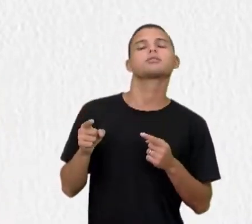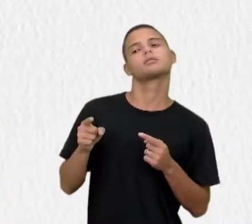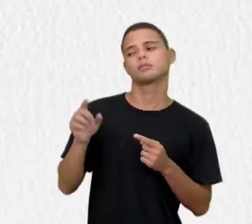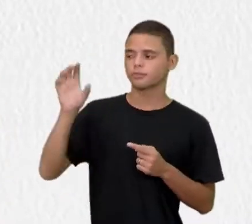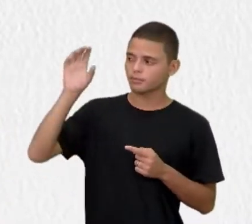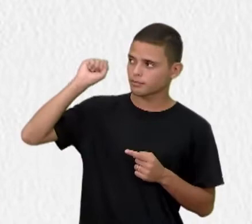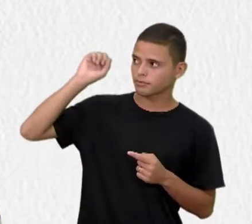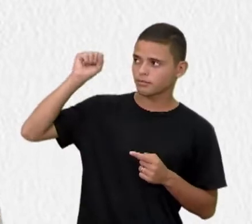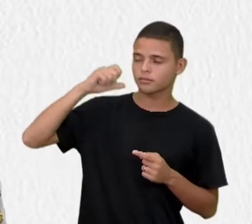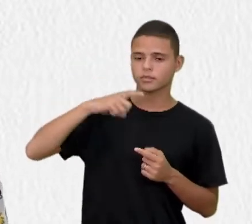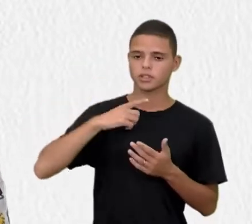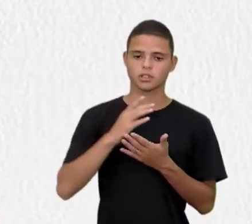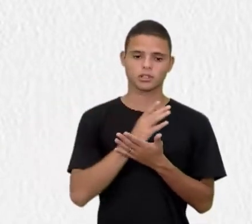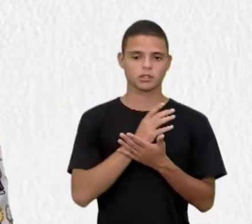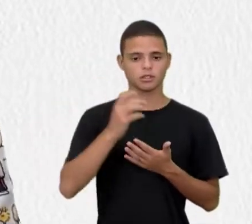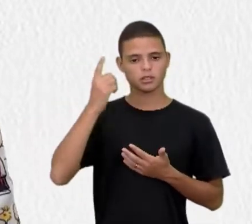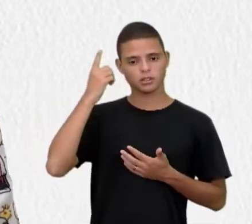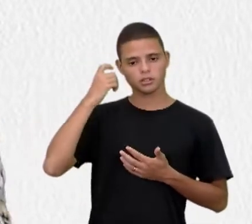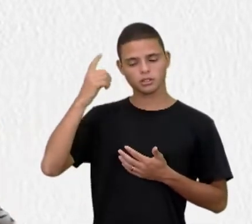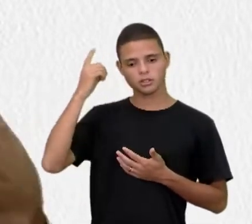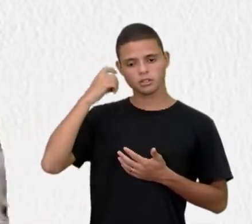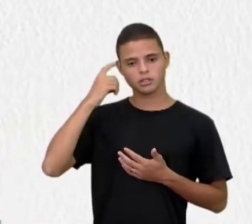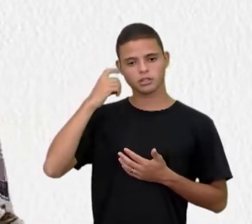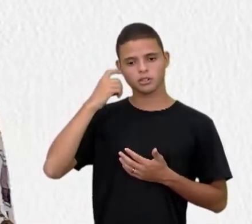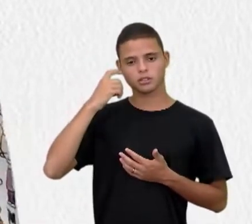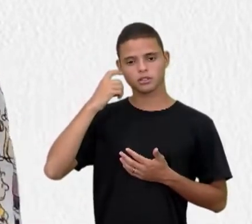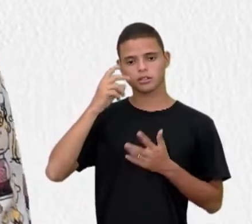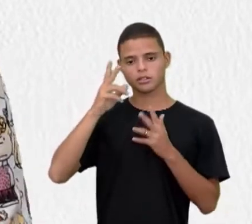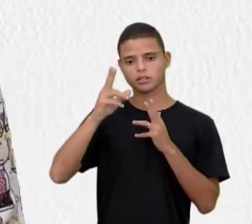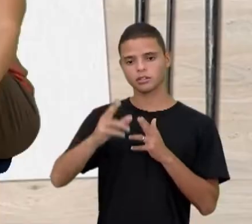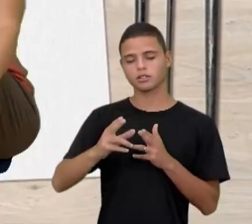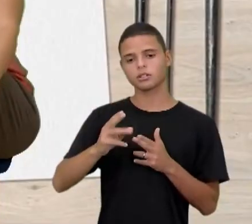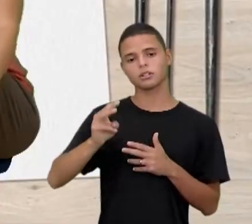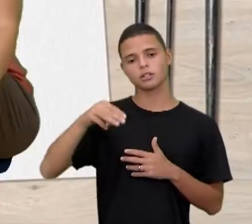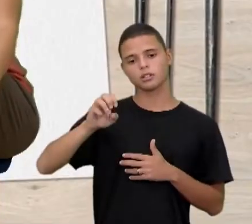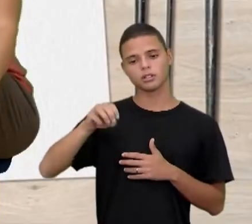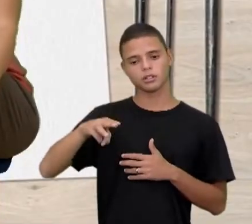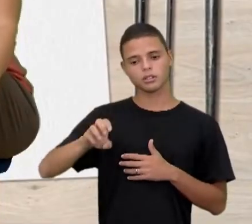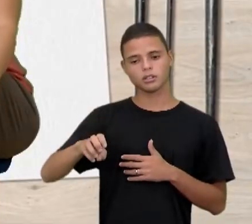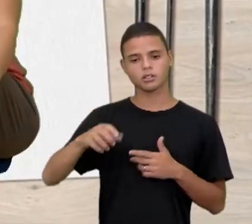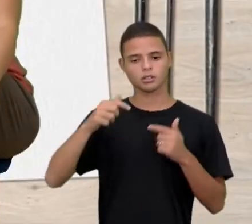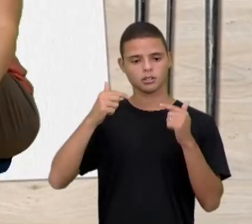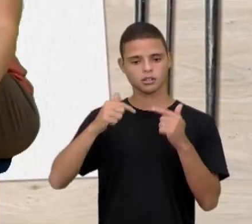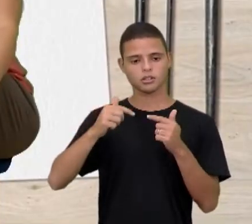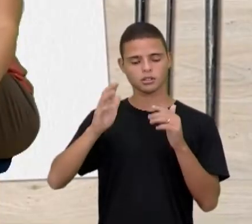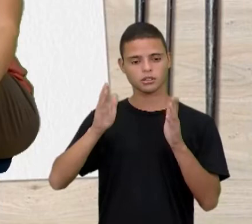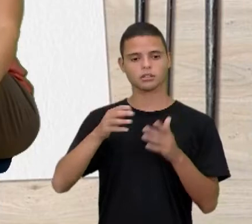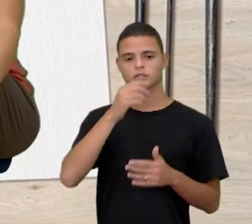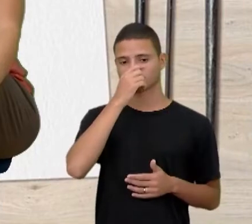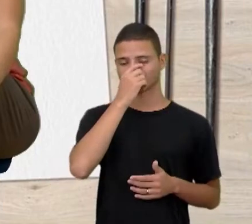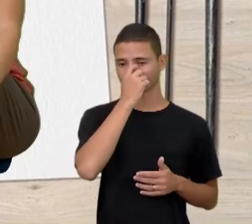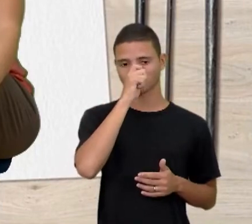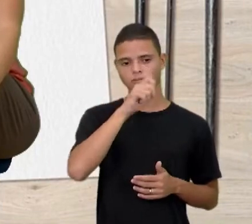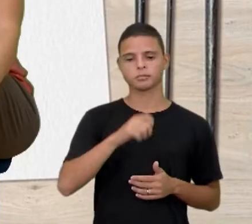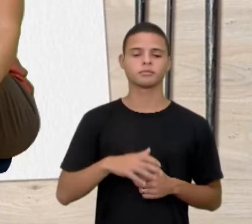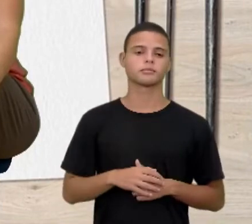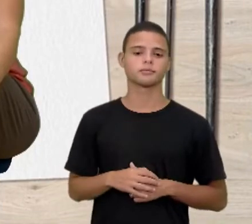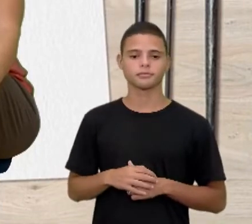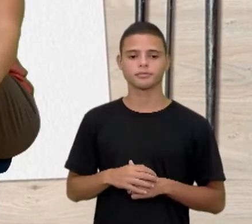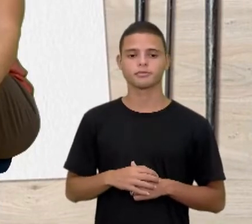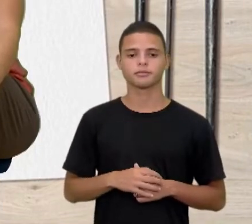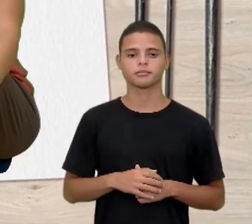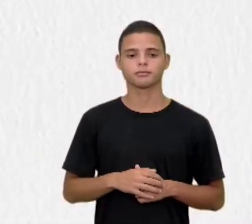tem alguns áudios que eles são um meme por si só, na verdade? Sim, aí já dizem, né, um